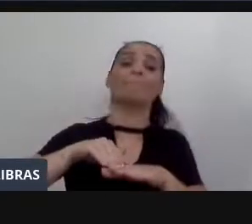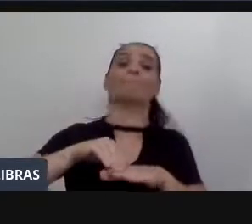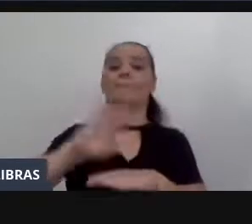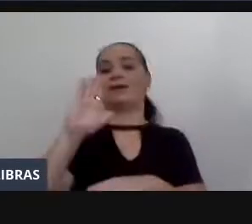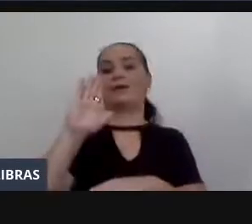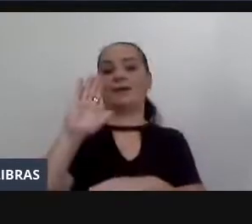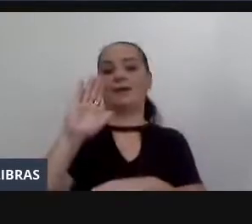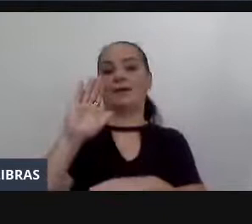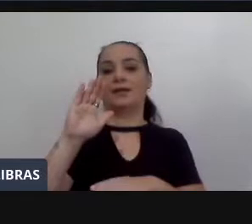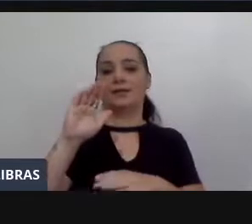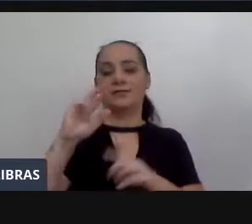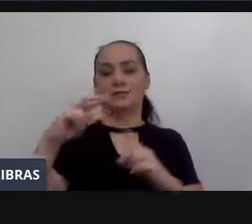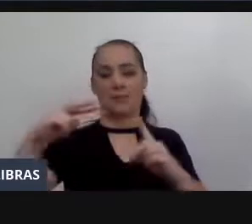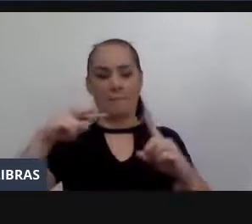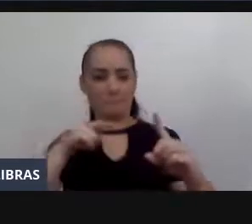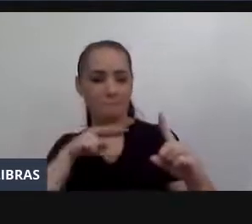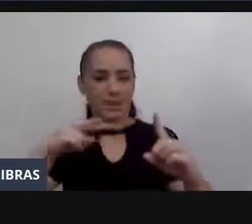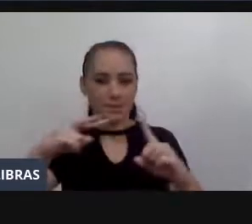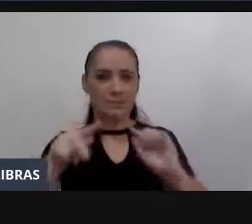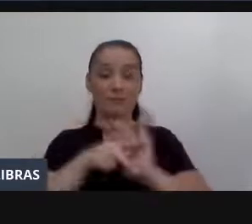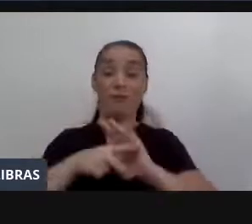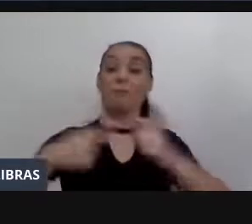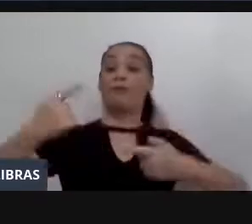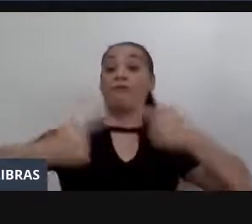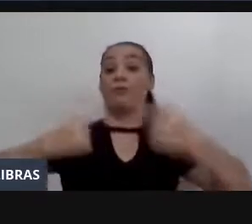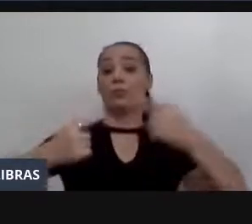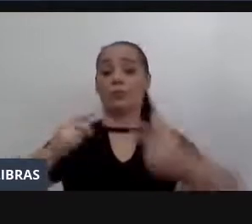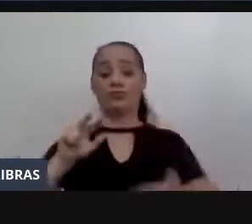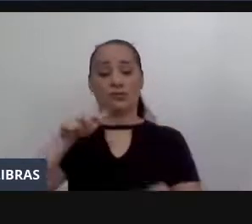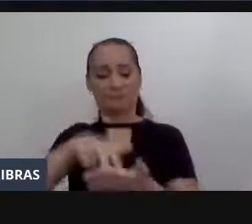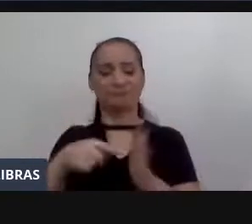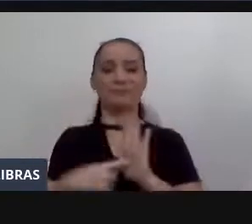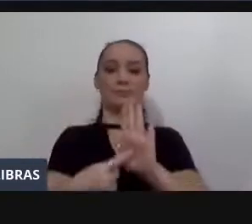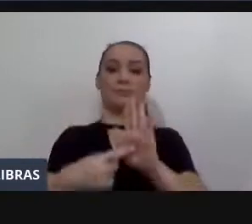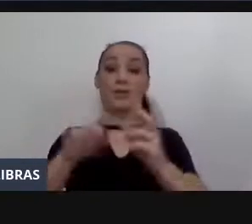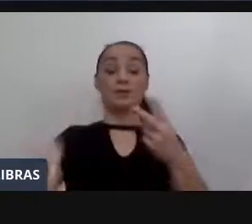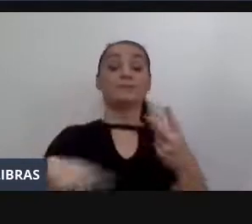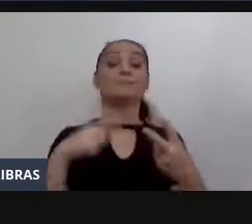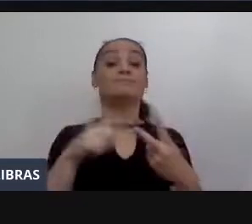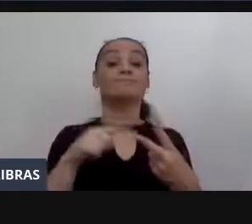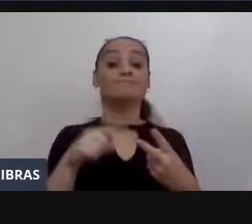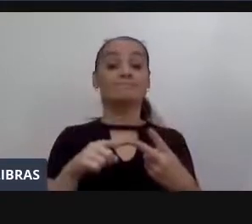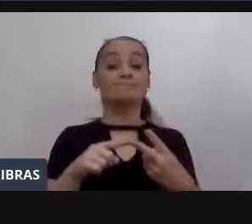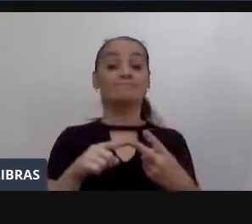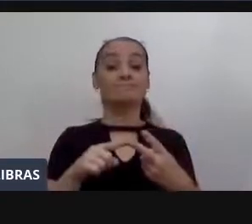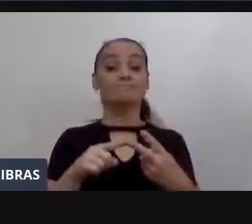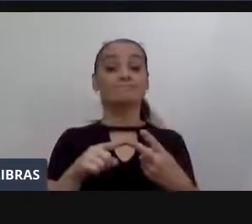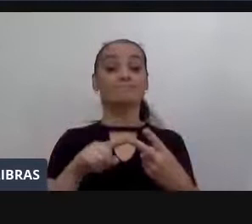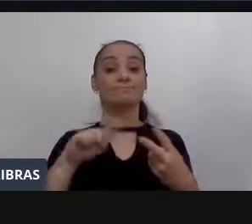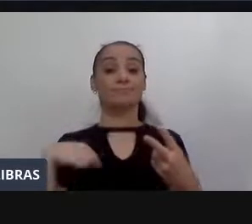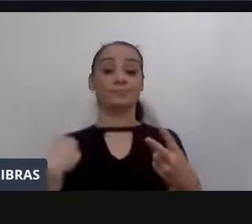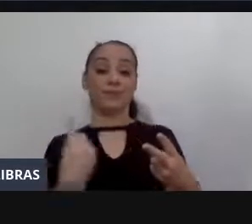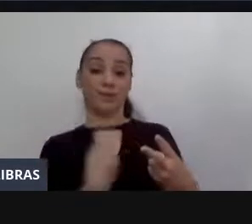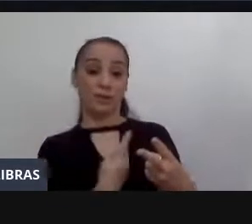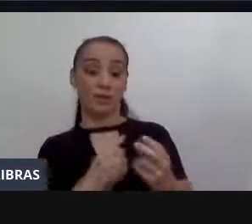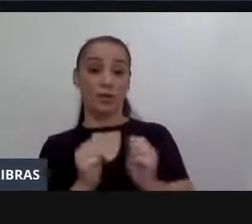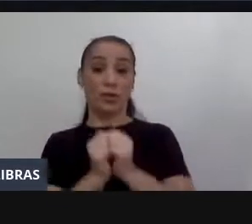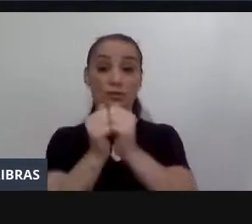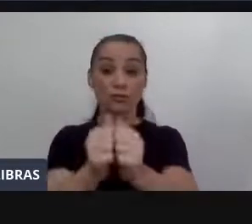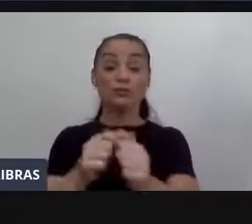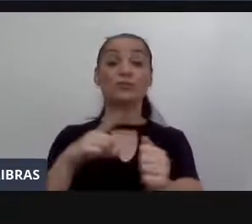numa perspectiva política que aqui se concretiza. Segundo, aqui temos, na verdade, ao mesmo tempo, temos